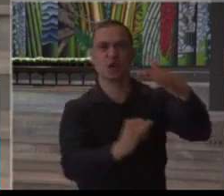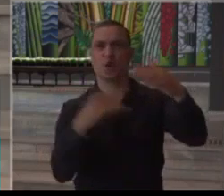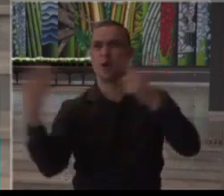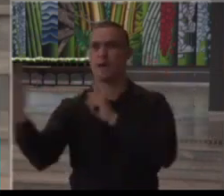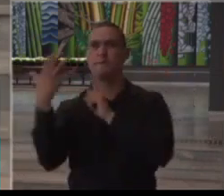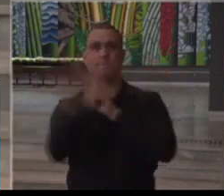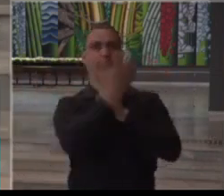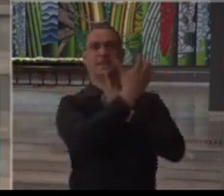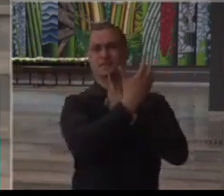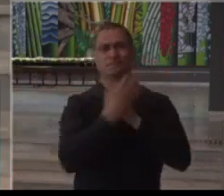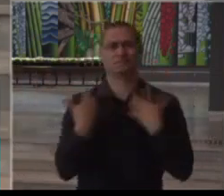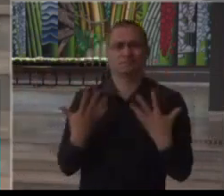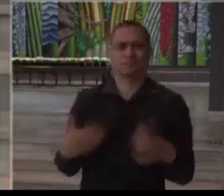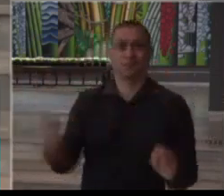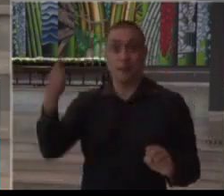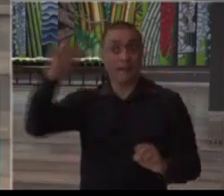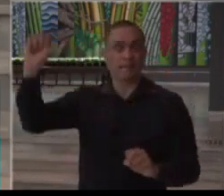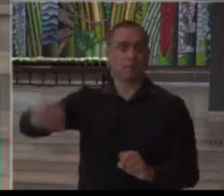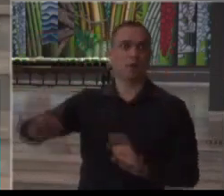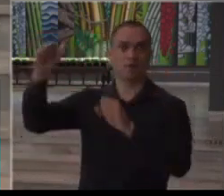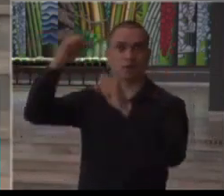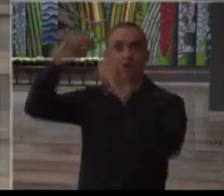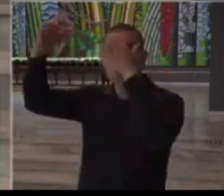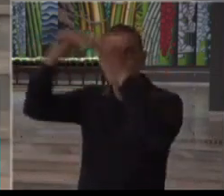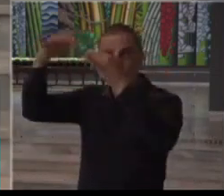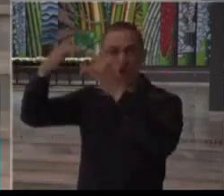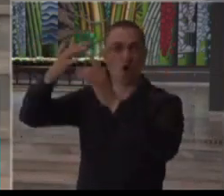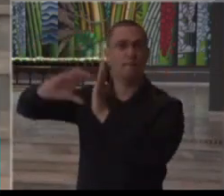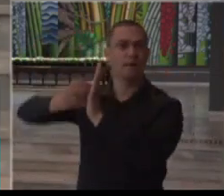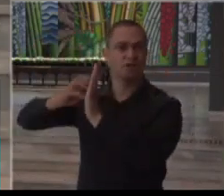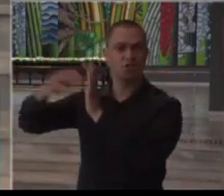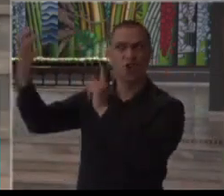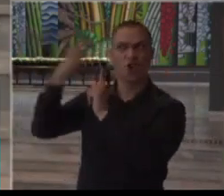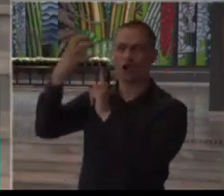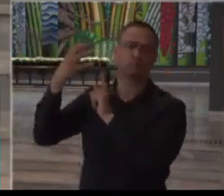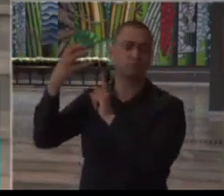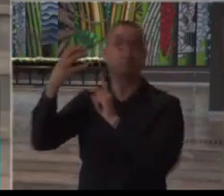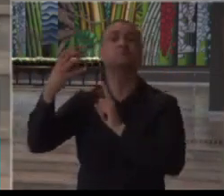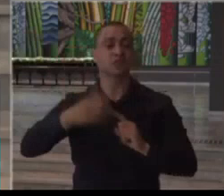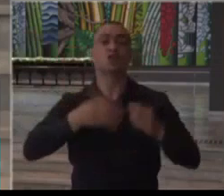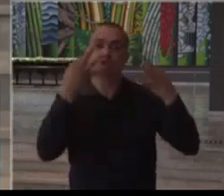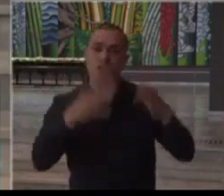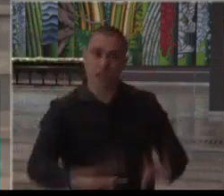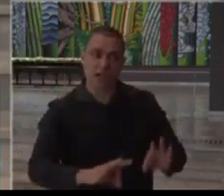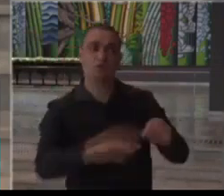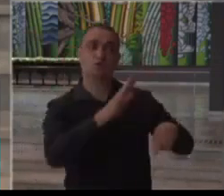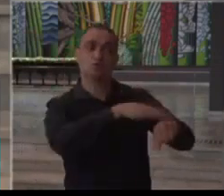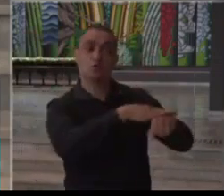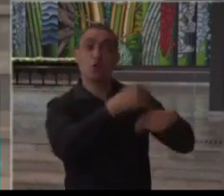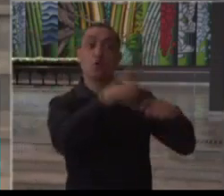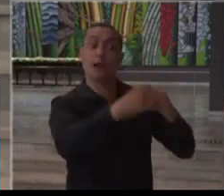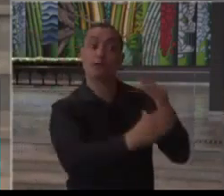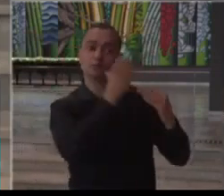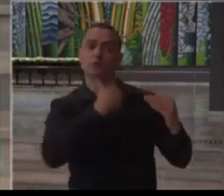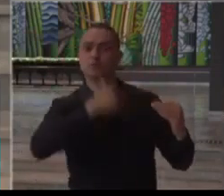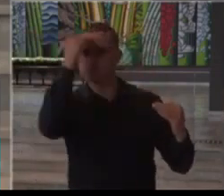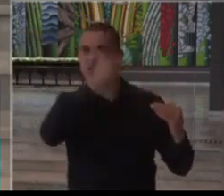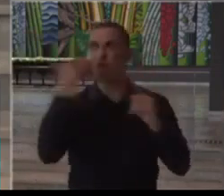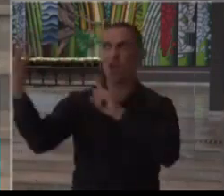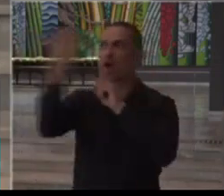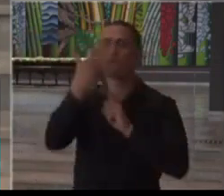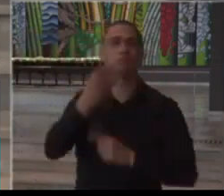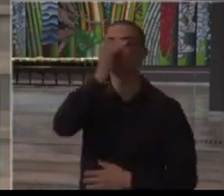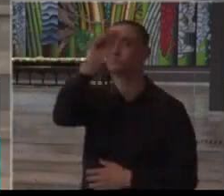institucional, de nenhuma ordem, muito menos ideológica e partidária, que nos impeça de adotar as medidas necessárias para